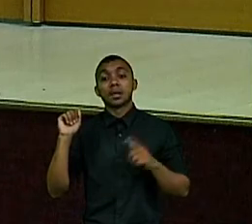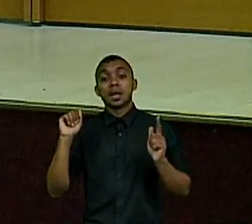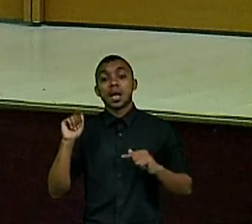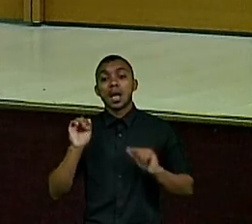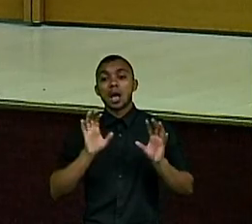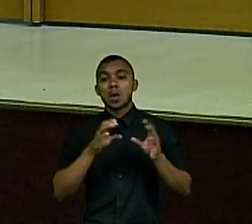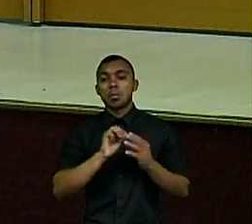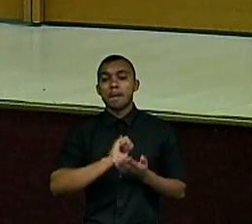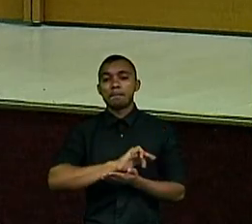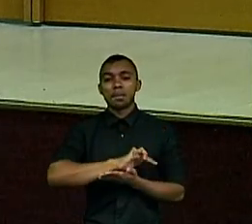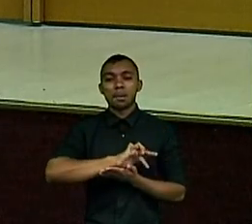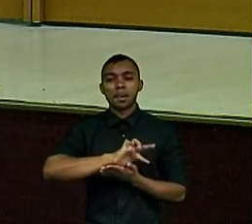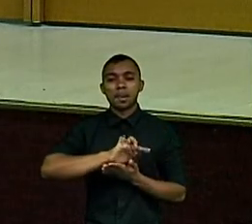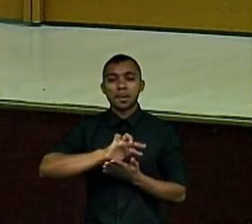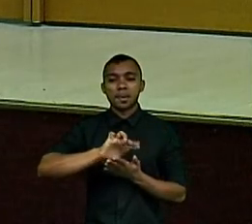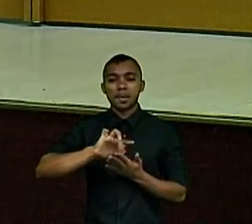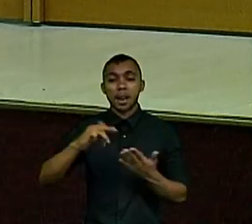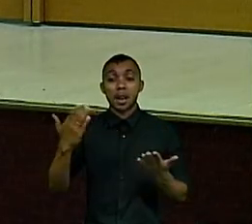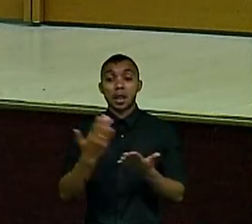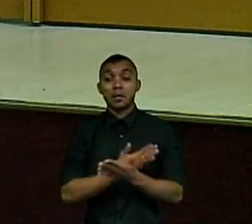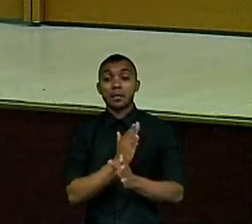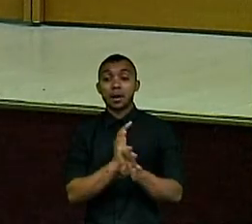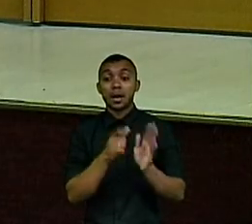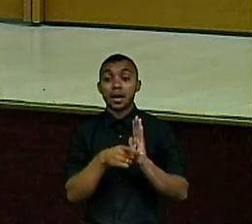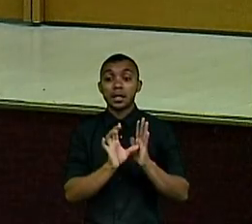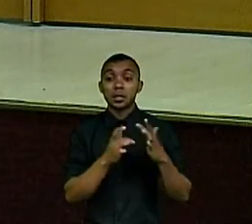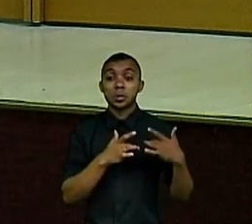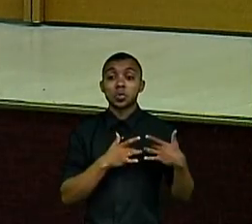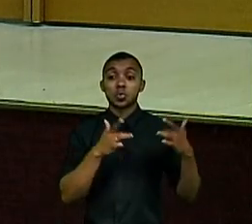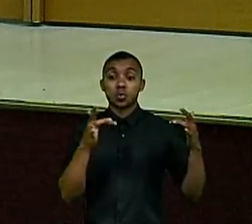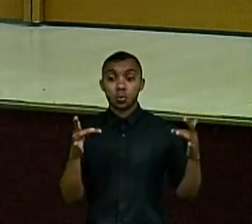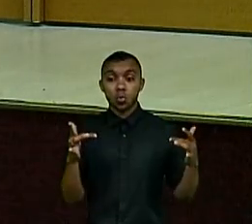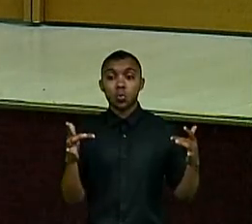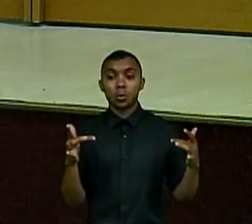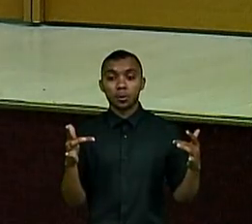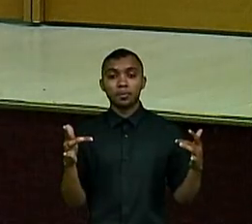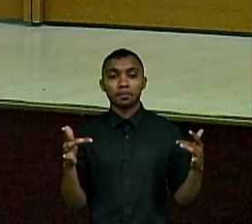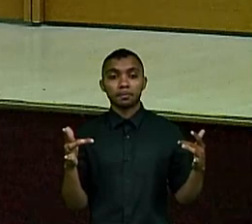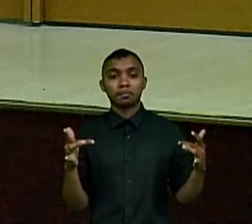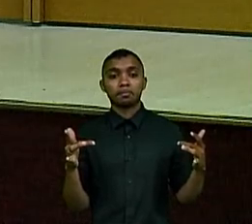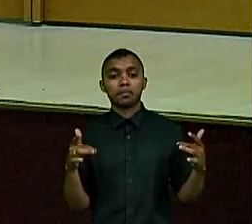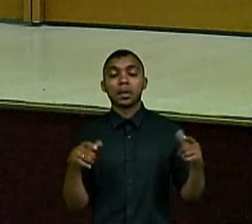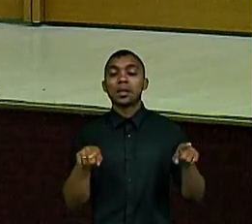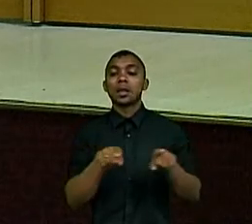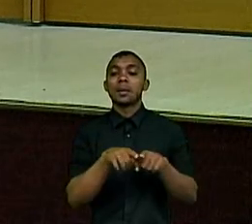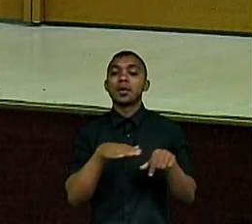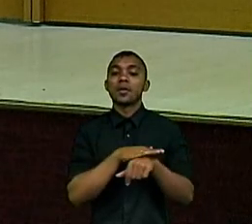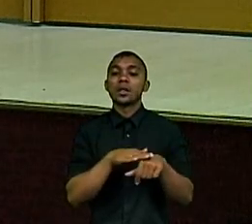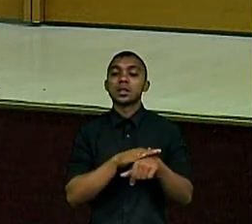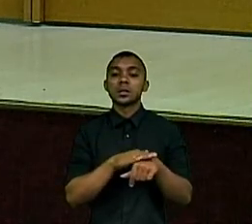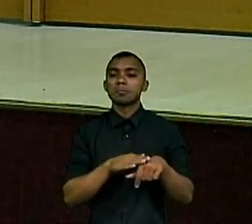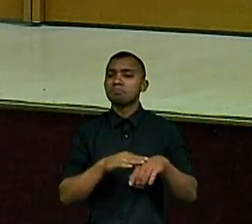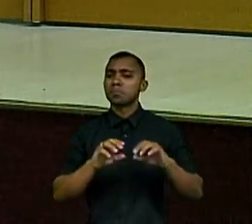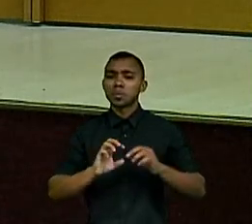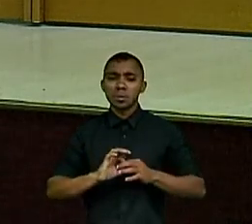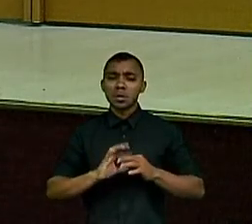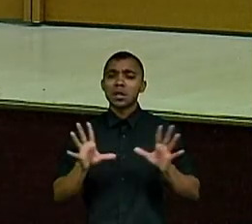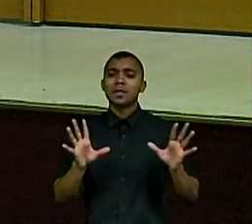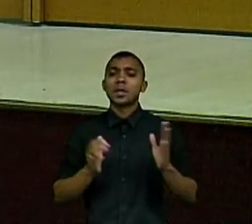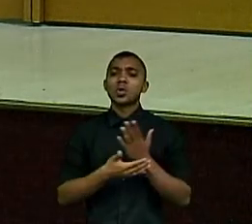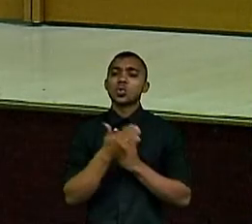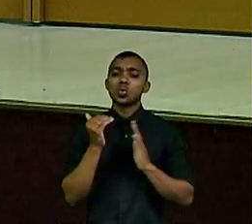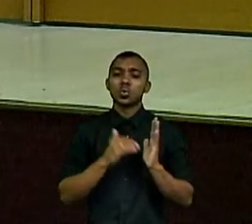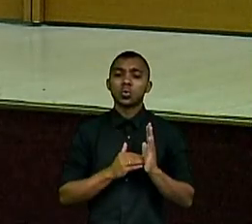números de livros que um doar até o Z falando sobre tudo né